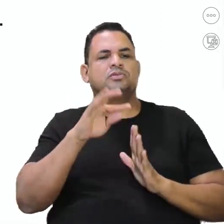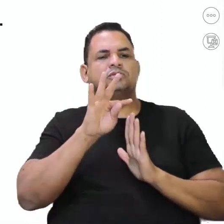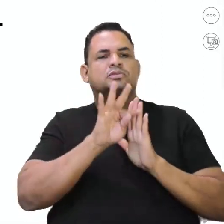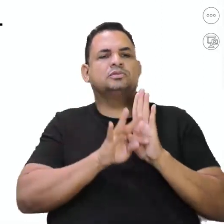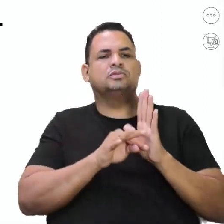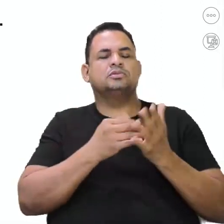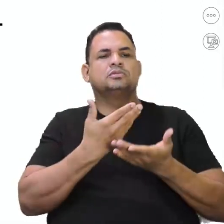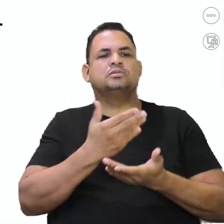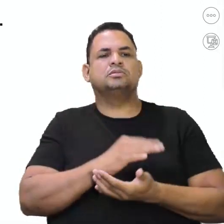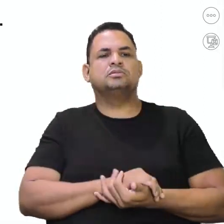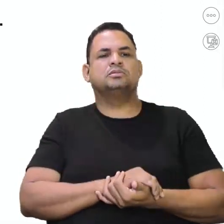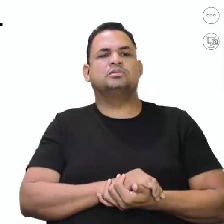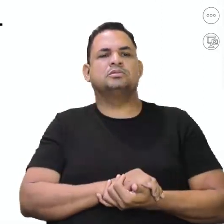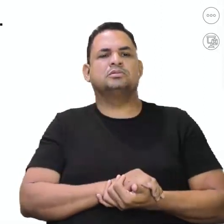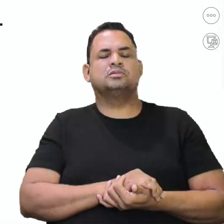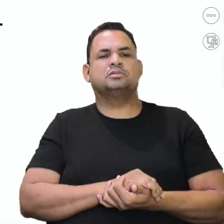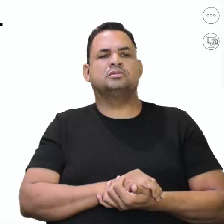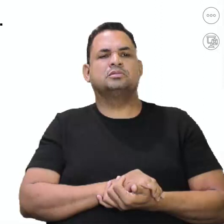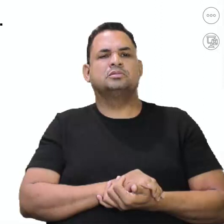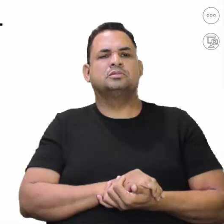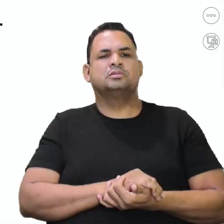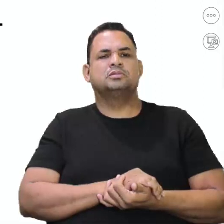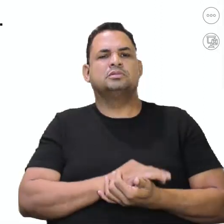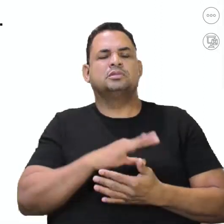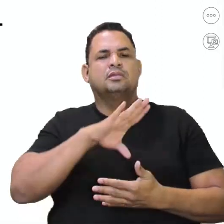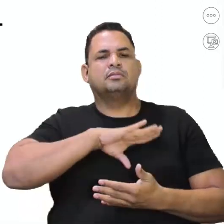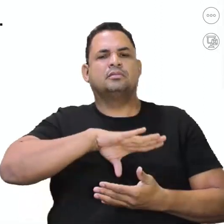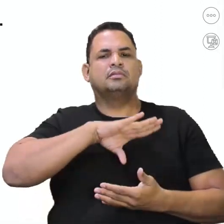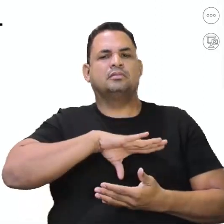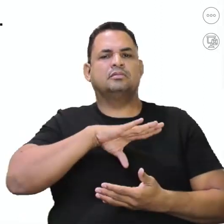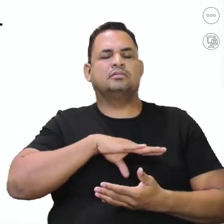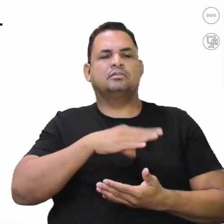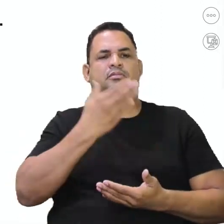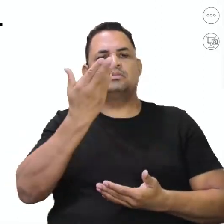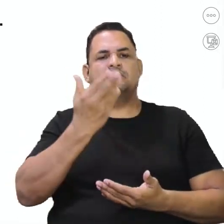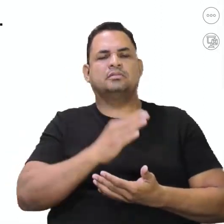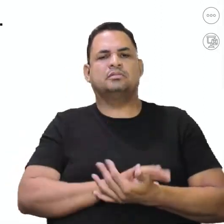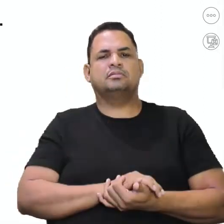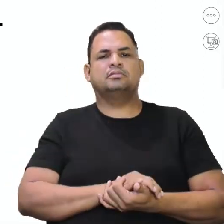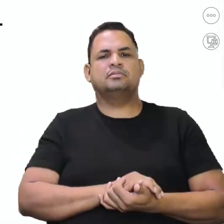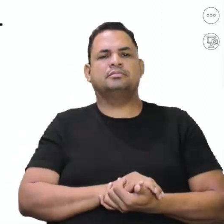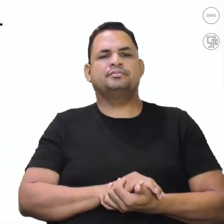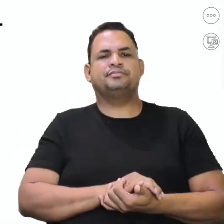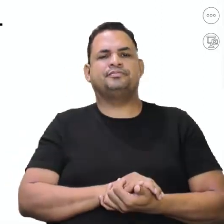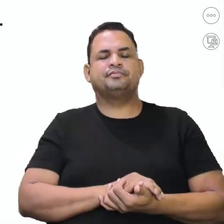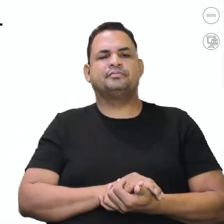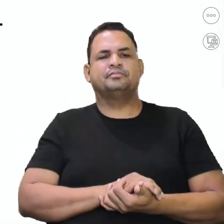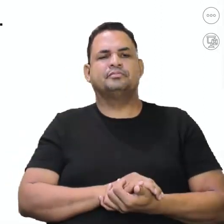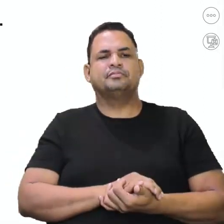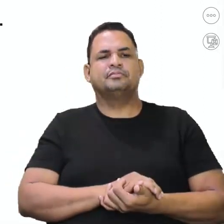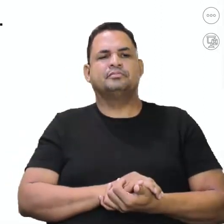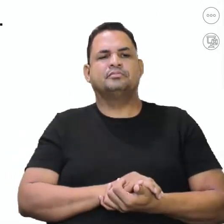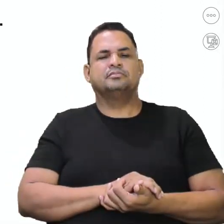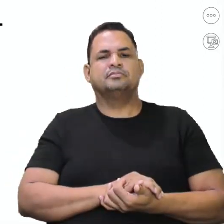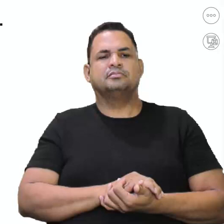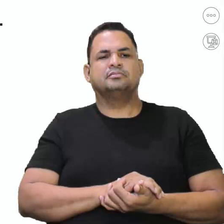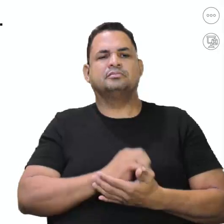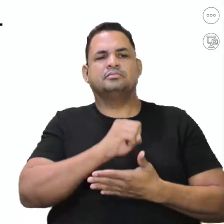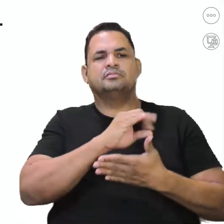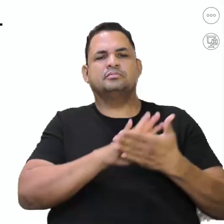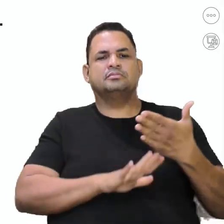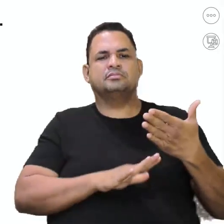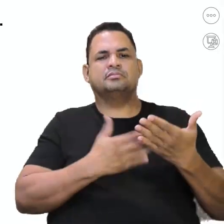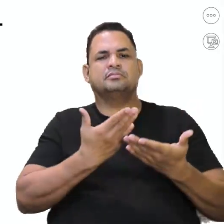olhar na questão, porque a questão, olha que bacana, está em português, que legal. Está em português, tanto como as